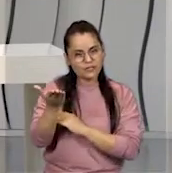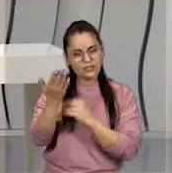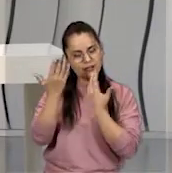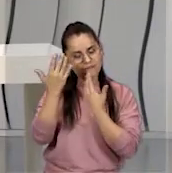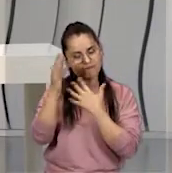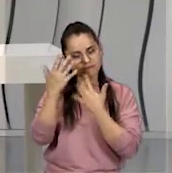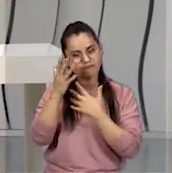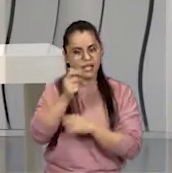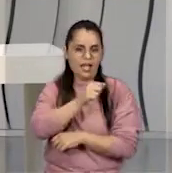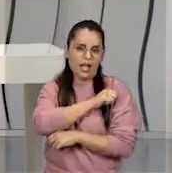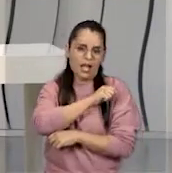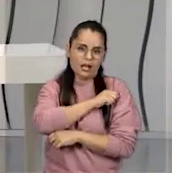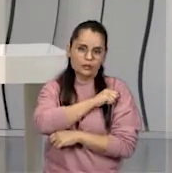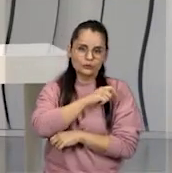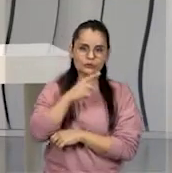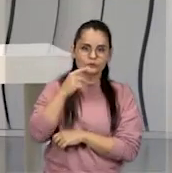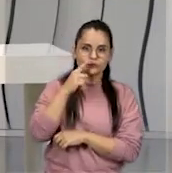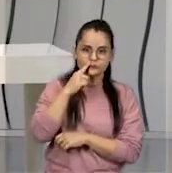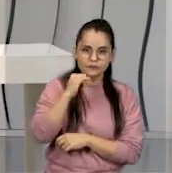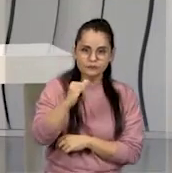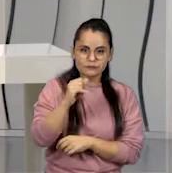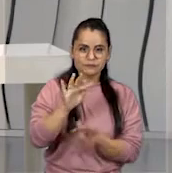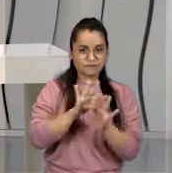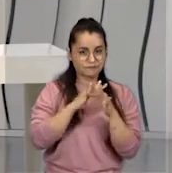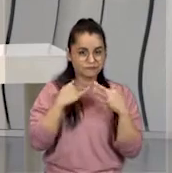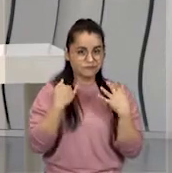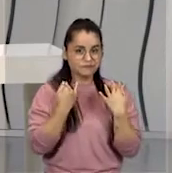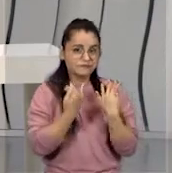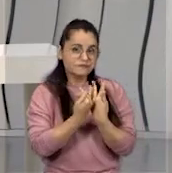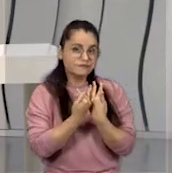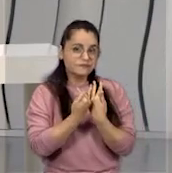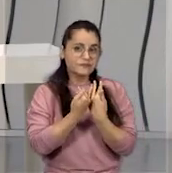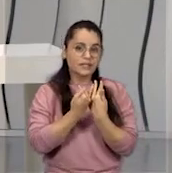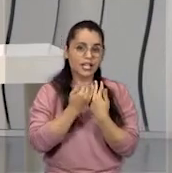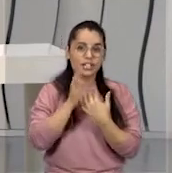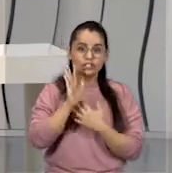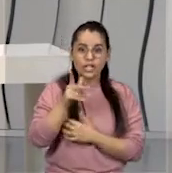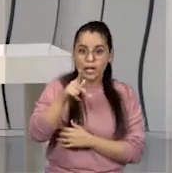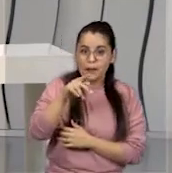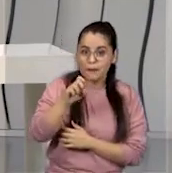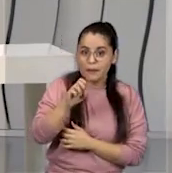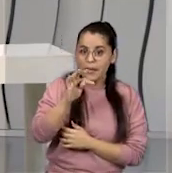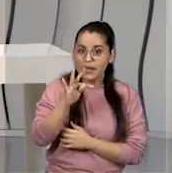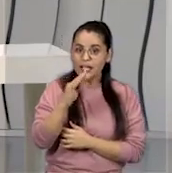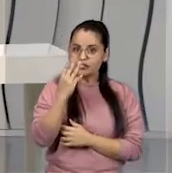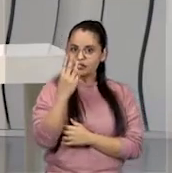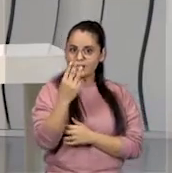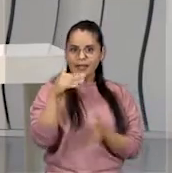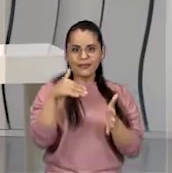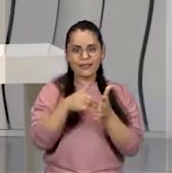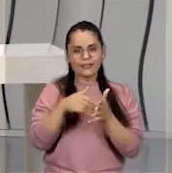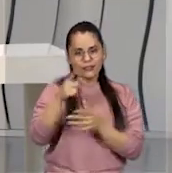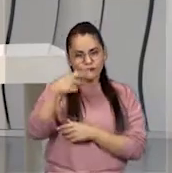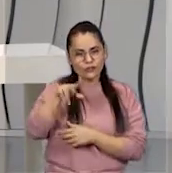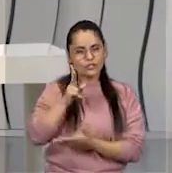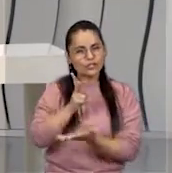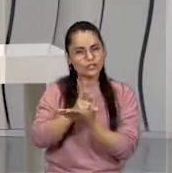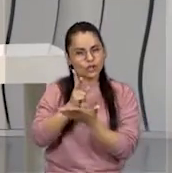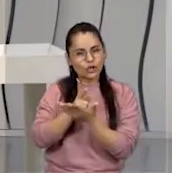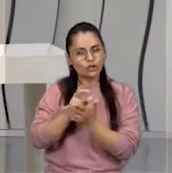aluno, tá? Pais, família, que nós já estamos no PET 3 e até aqui vocês estão